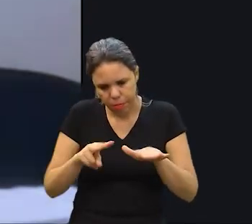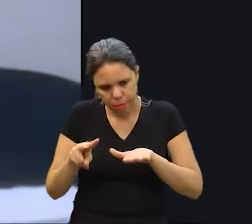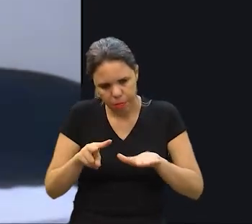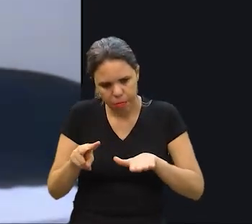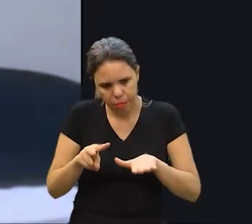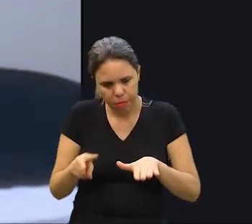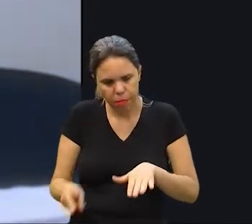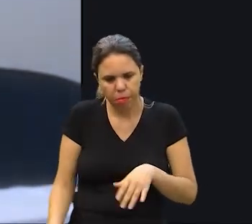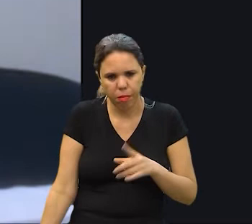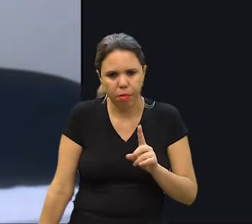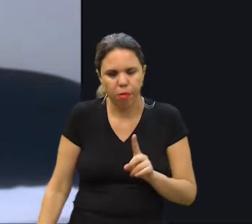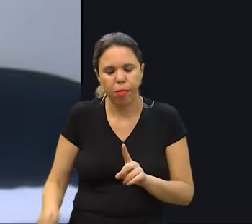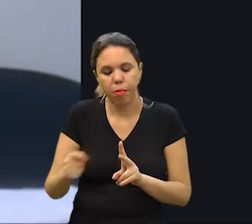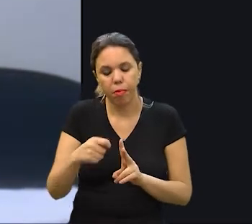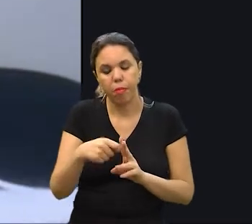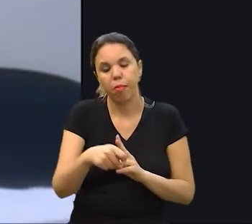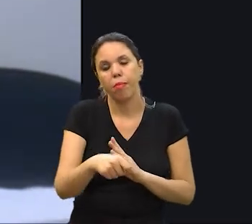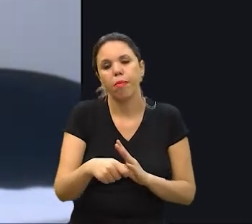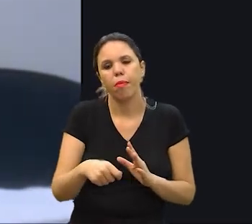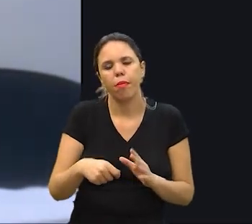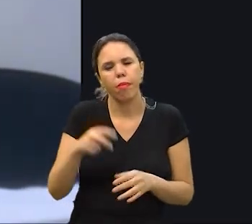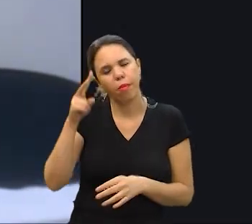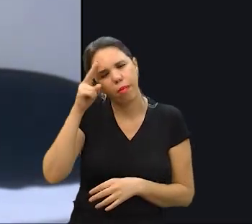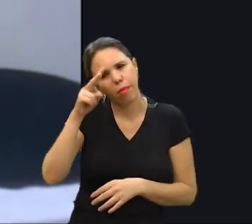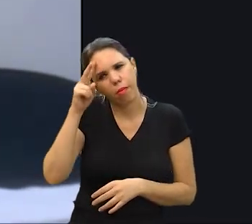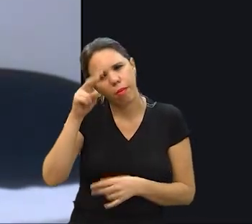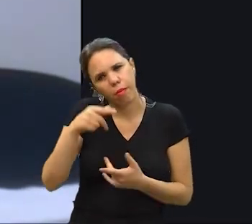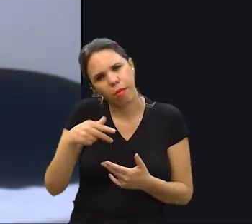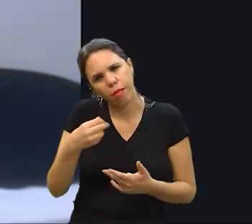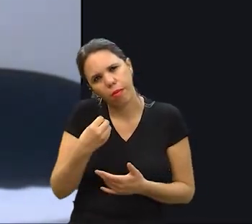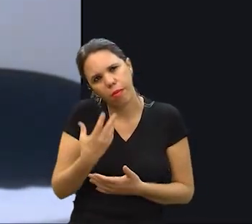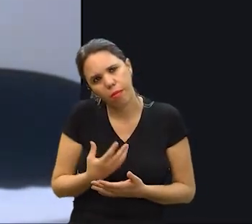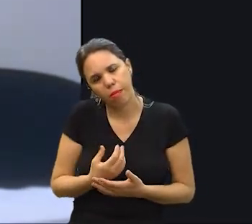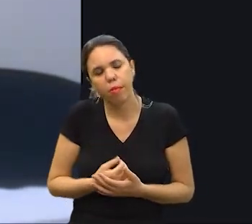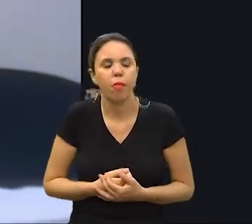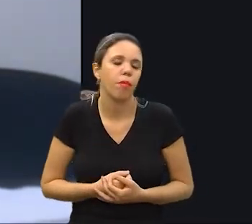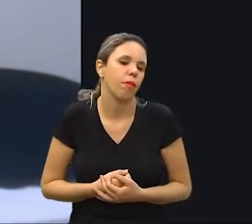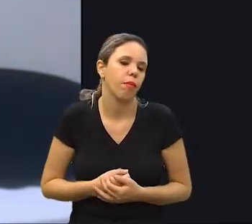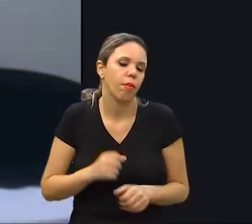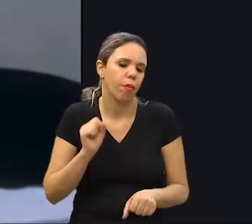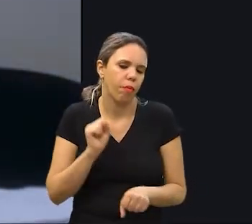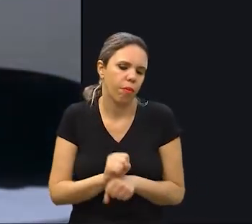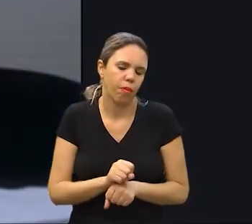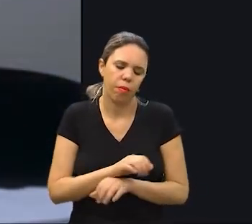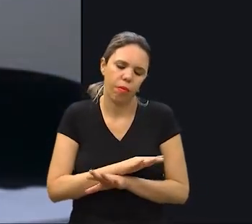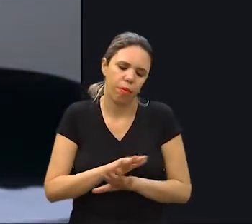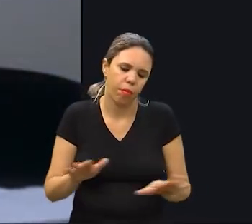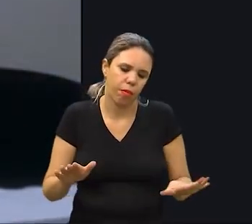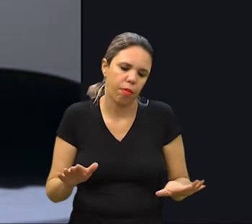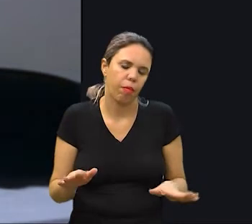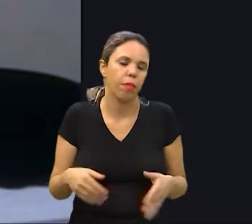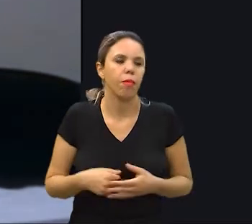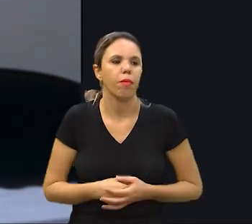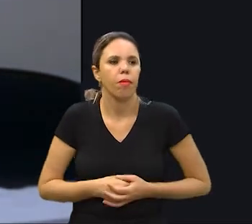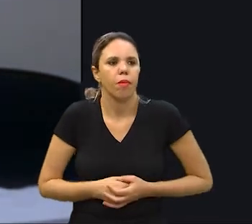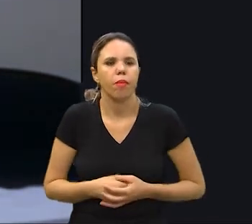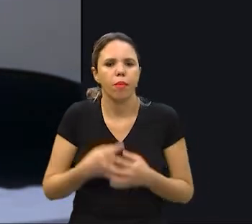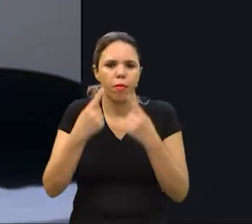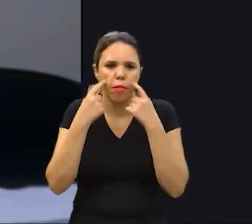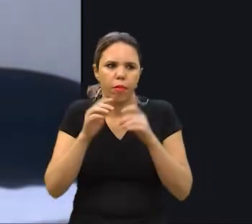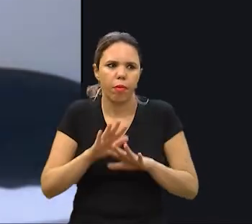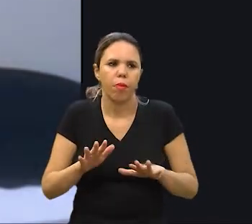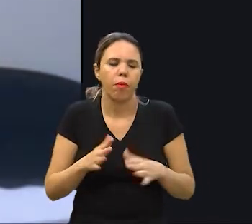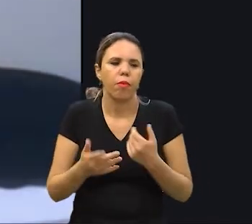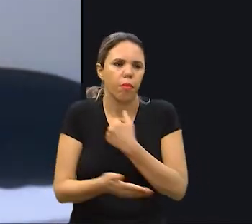as semanas, os meses, você vai se lembrar só de coisas boas e vai parar de ficar tanto